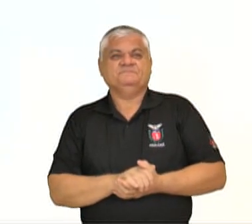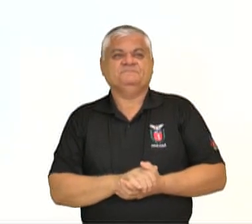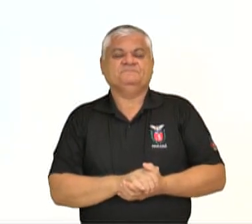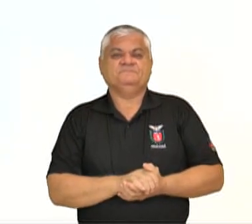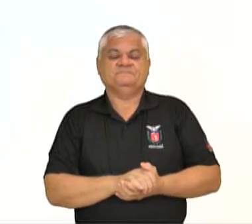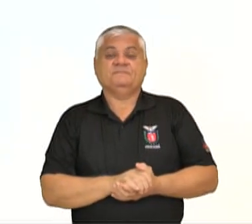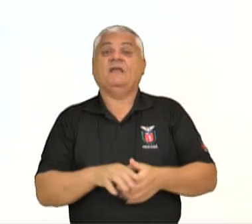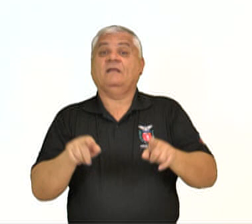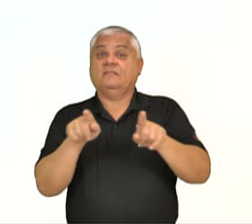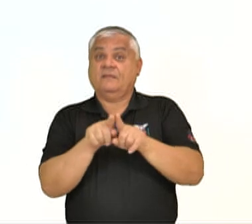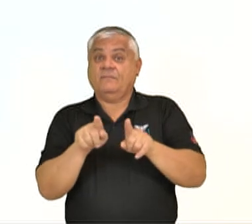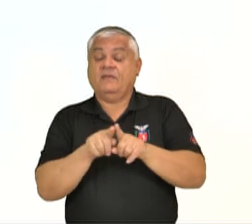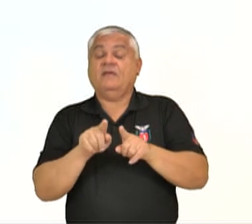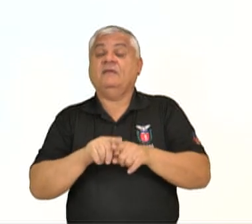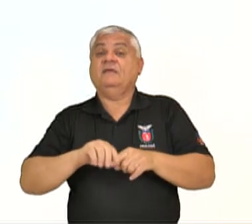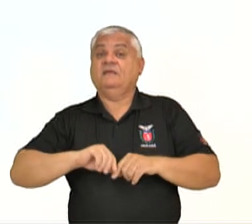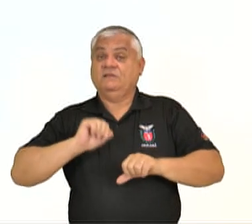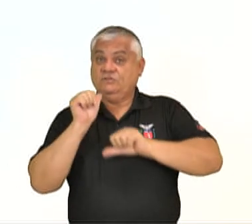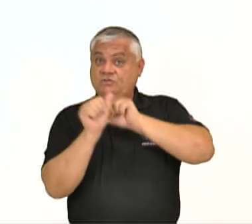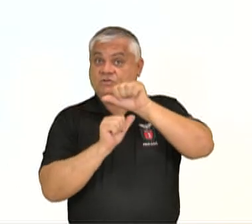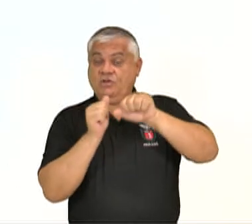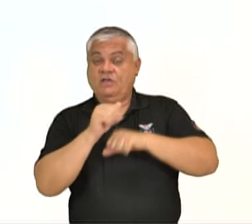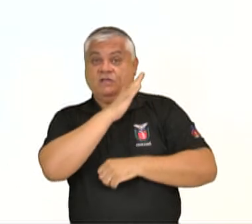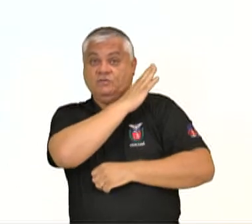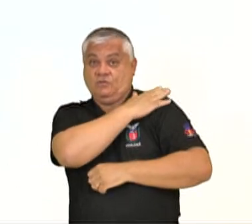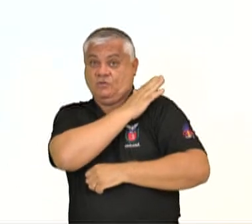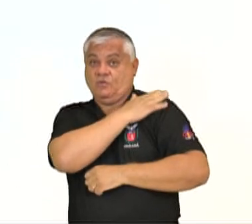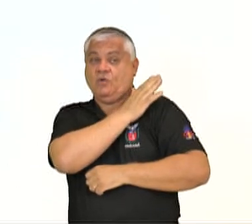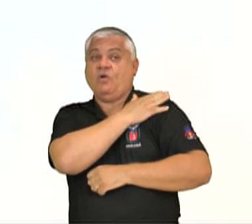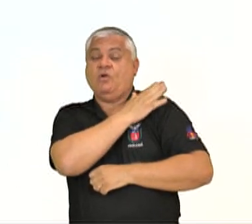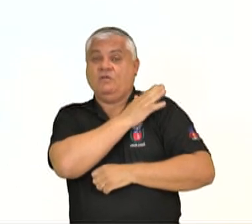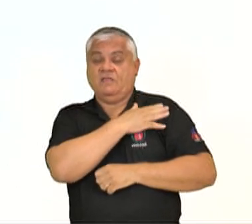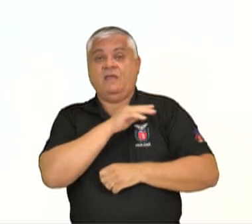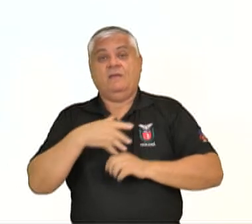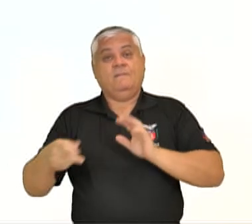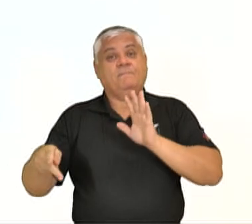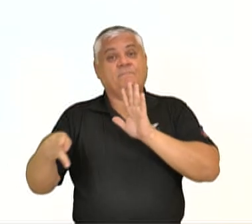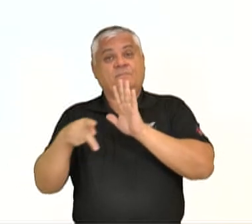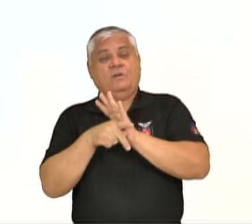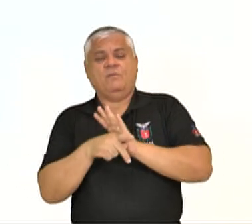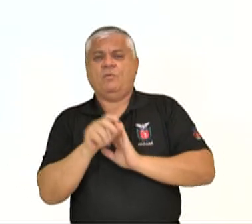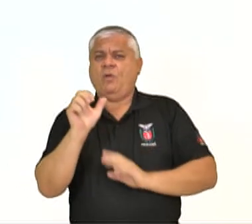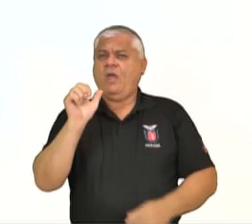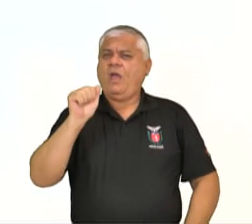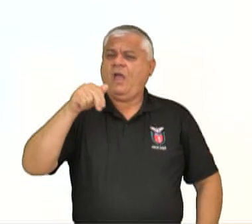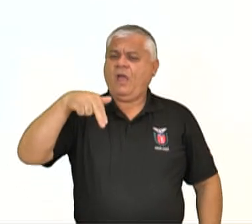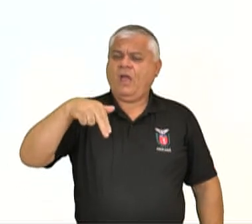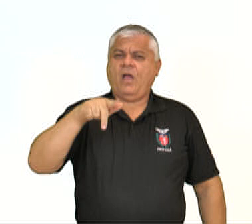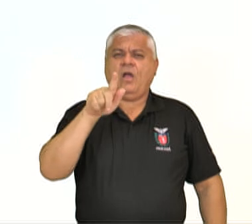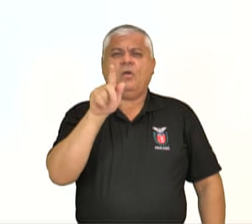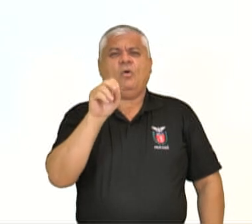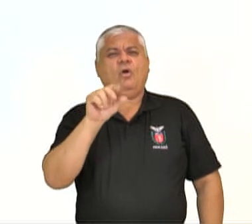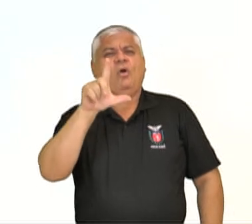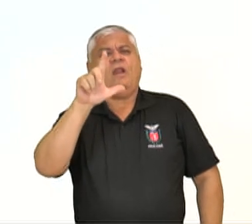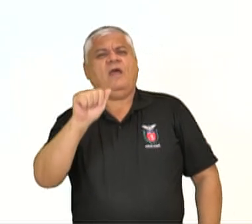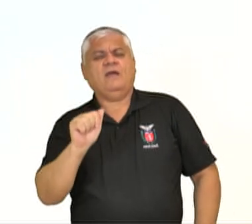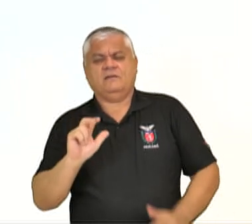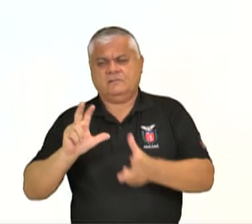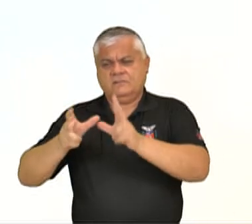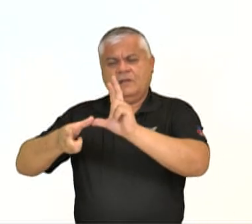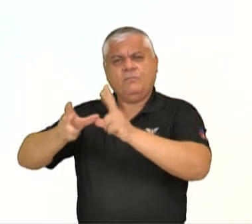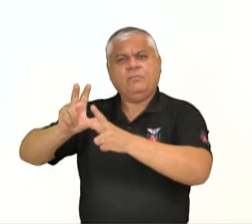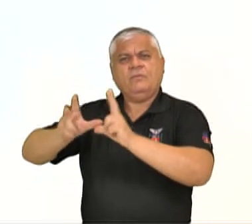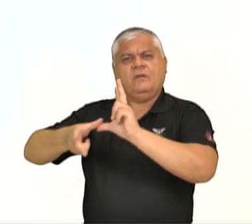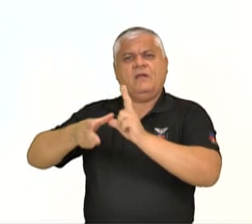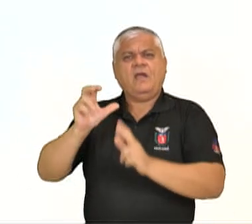A chapa de costas, um movimento de capoeira Angola. O que é a capoeira Angola? Tá?